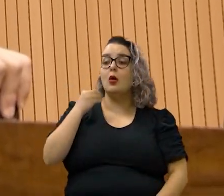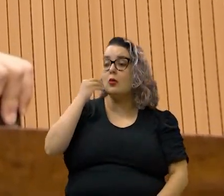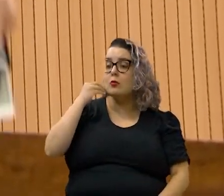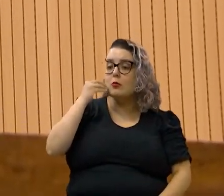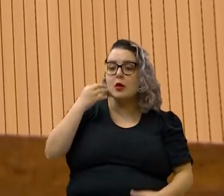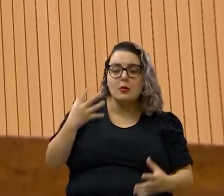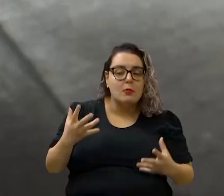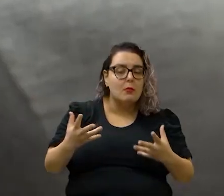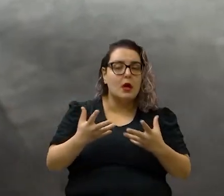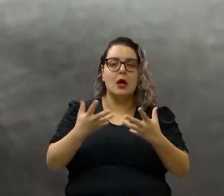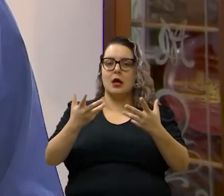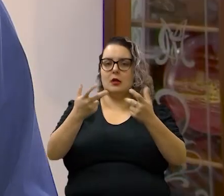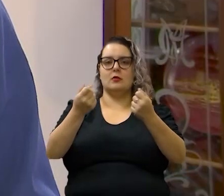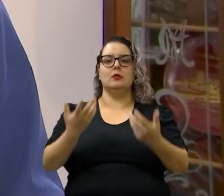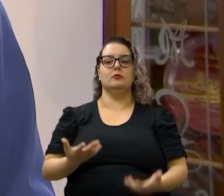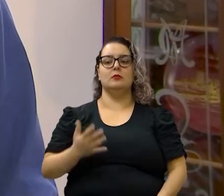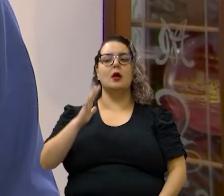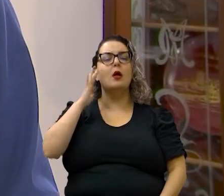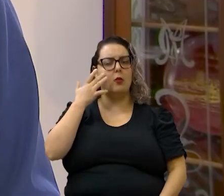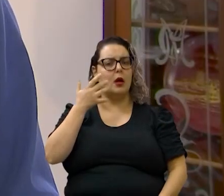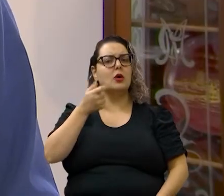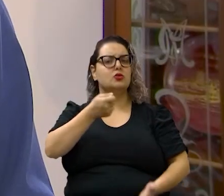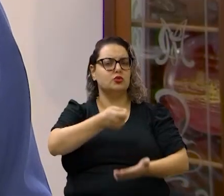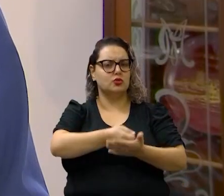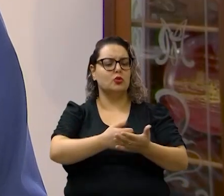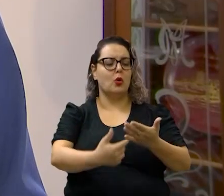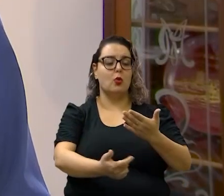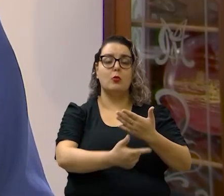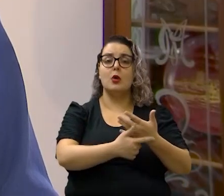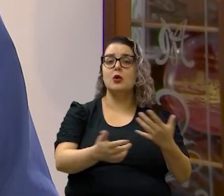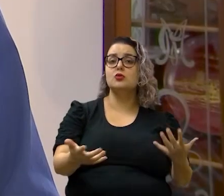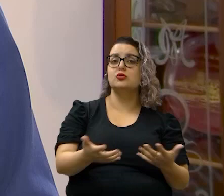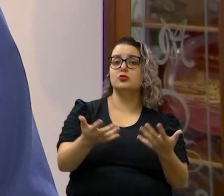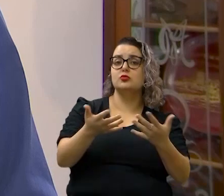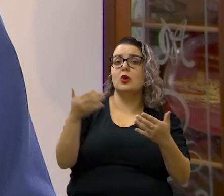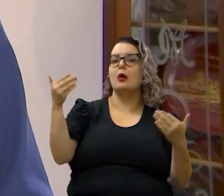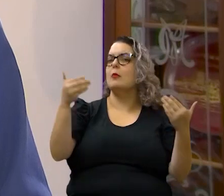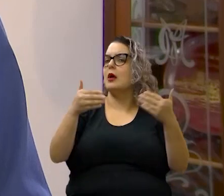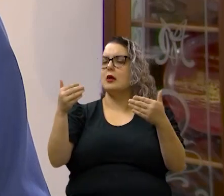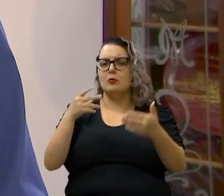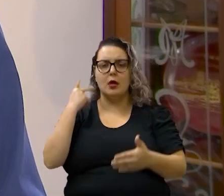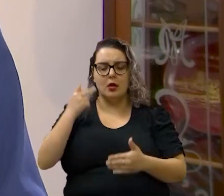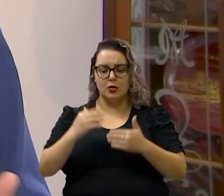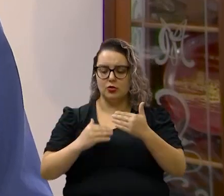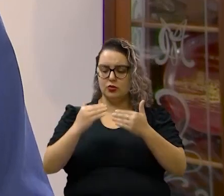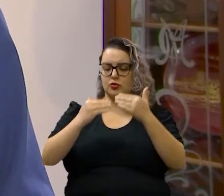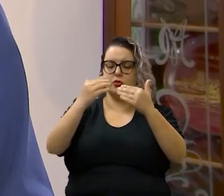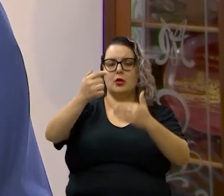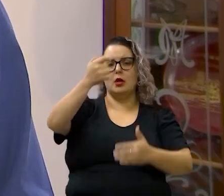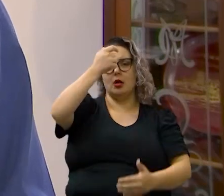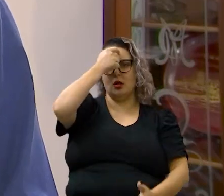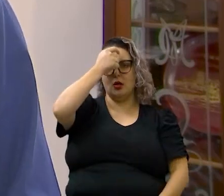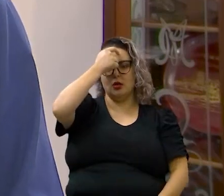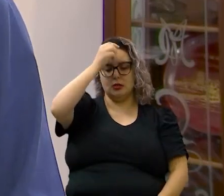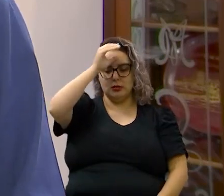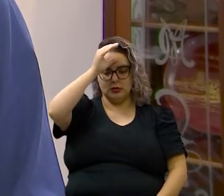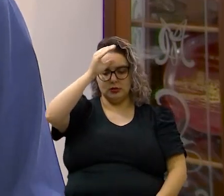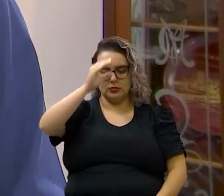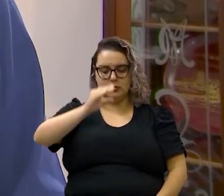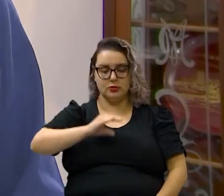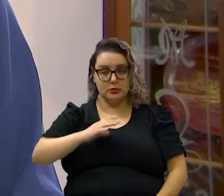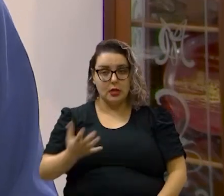mas experiência muito rica eu acho que cumpre o papel de estimular a participação política desenvolver a consciência